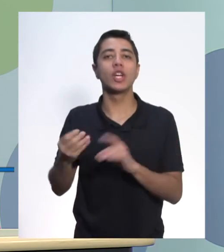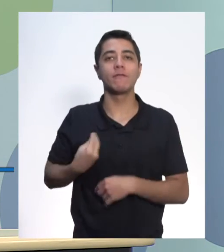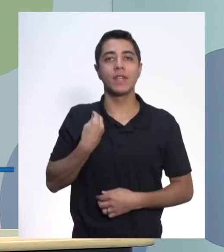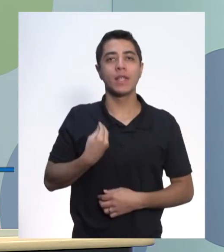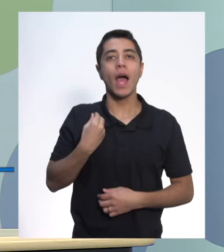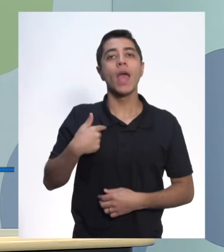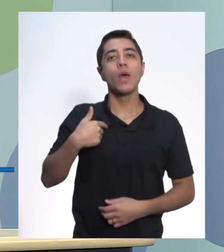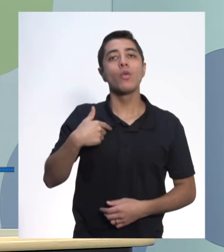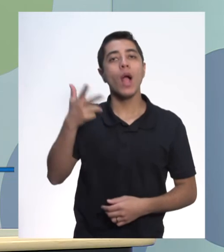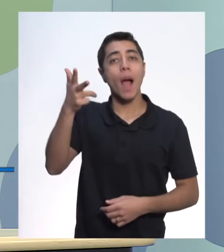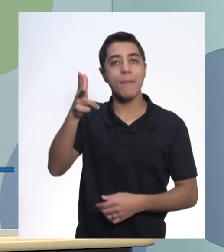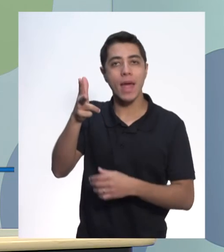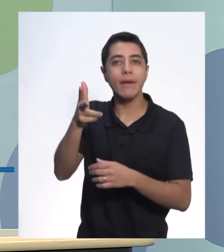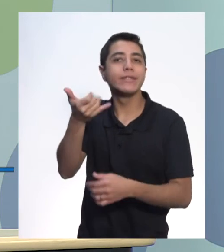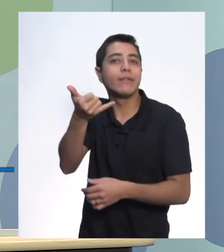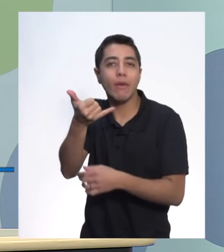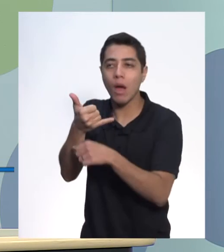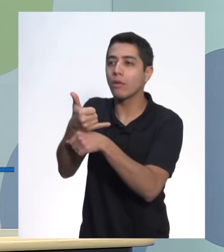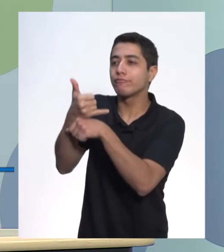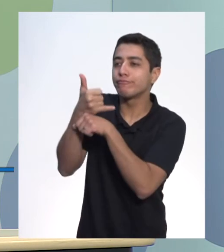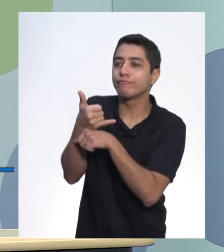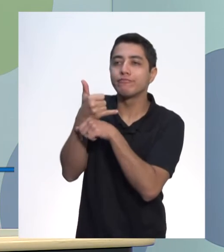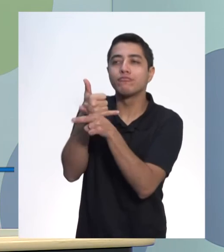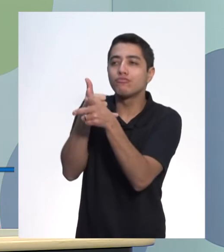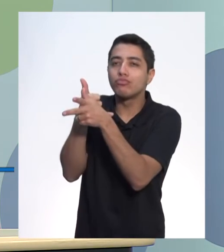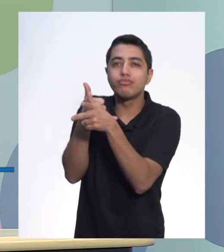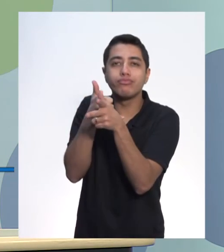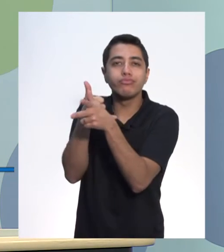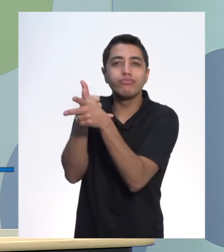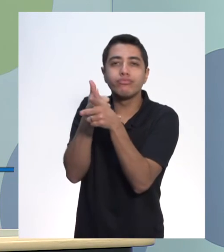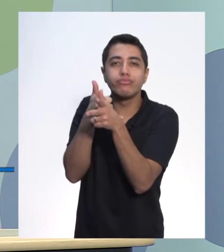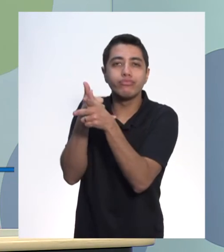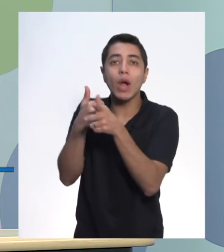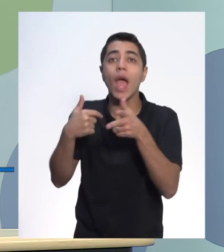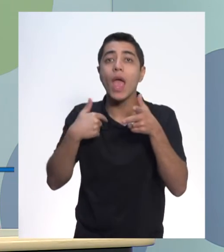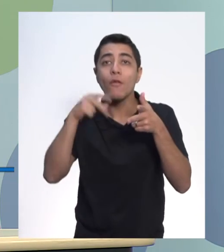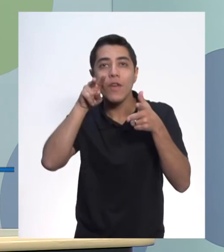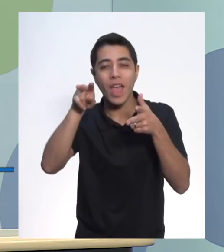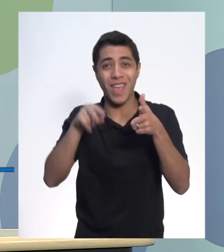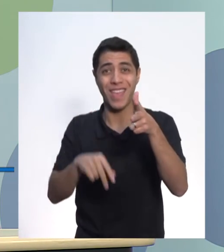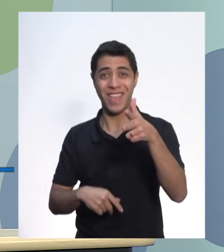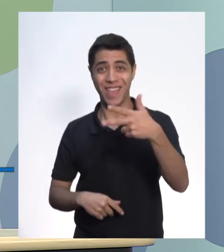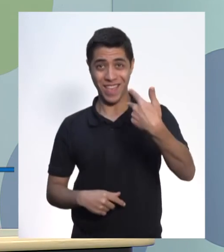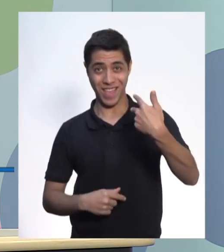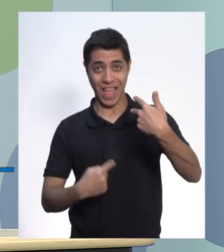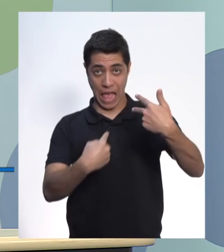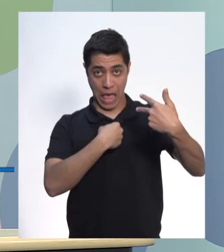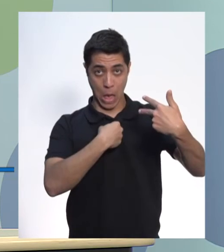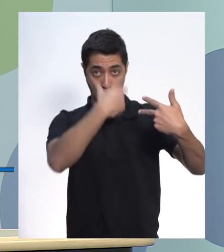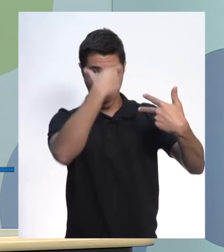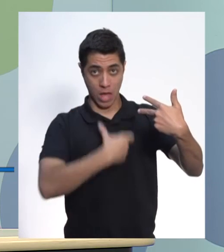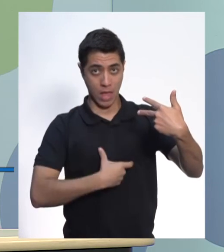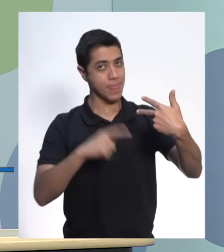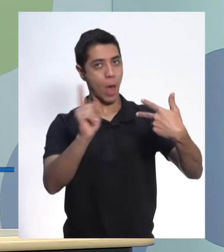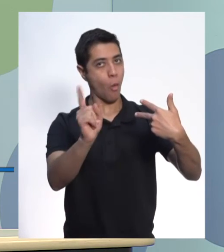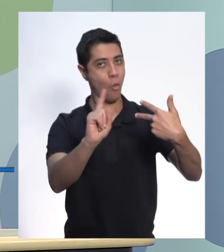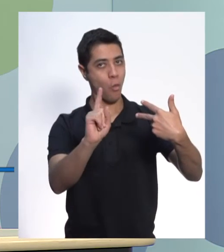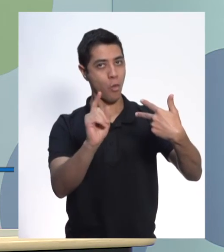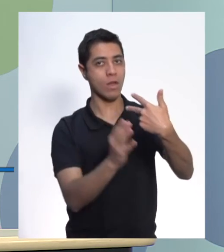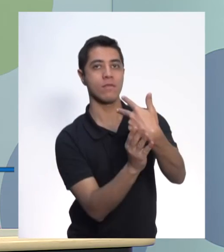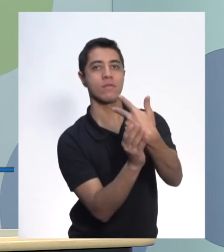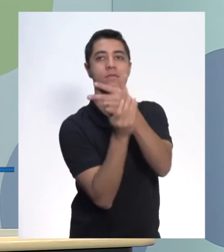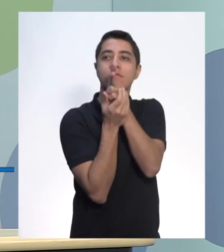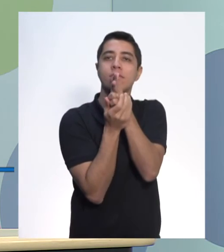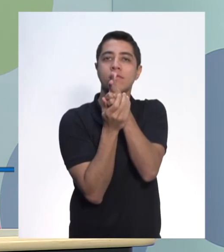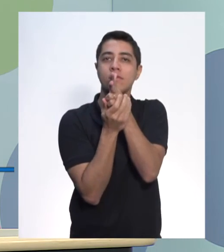utilizando, basicamente, a câmera que você está filmando, focando todo o cenário. Você não aparece na cena, é um olhar subjetivo. Em alguns jogos em